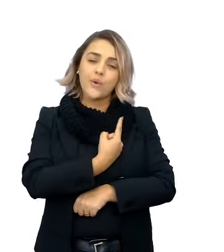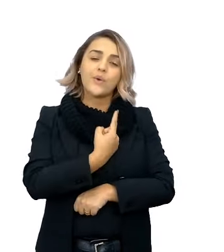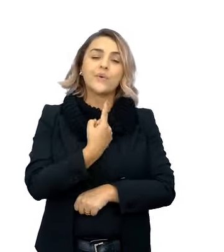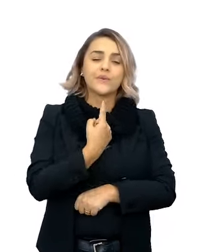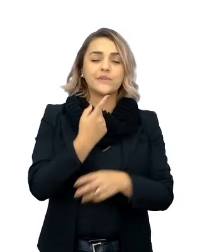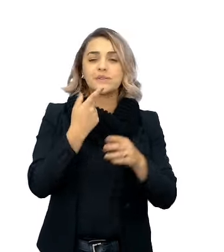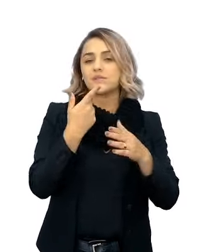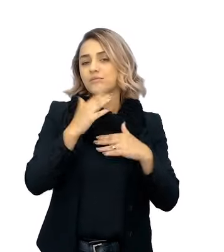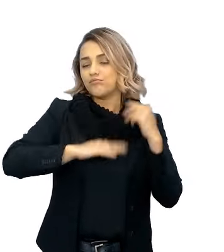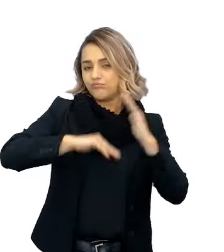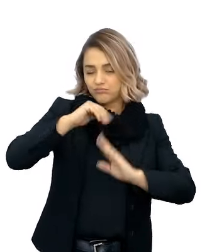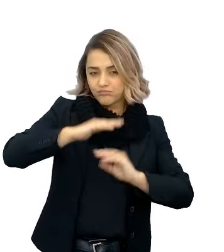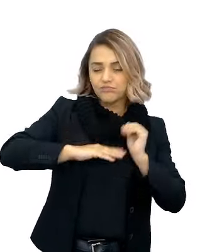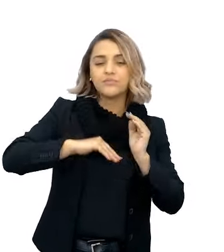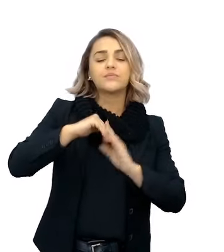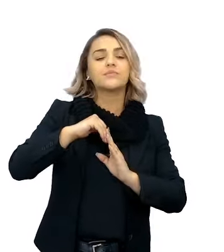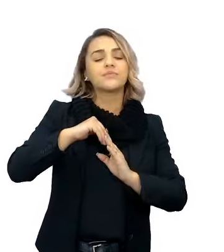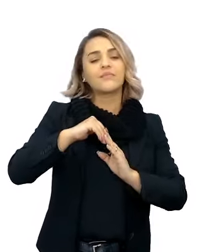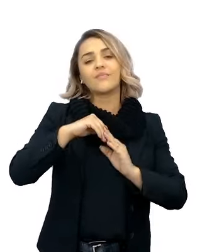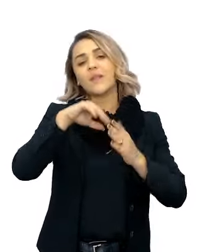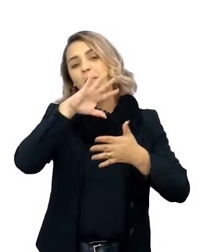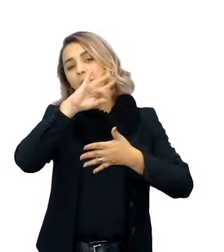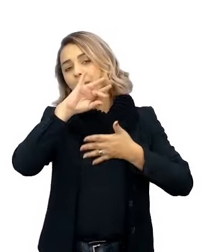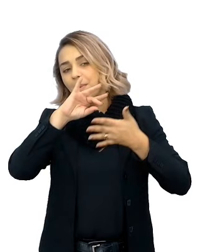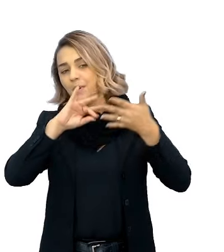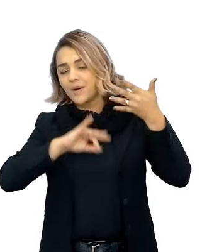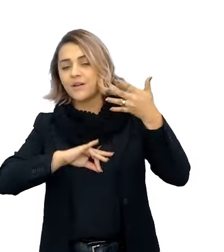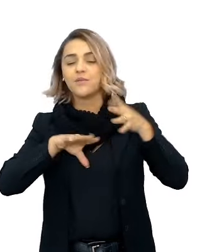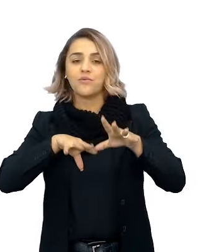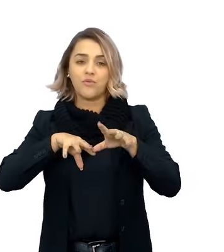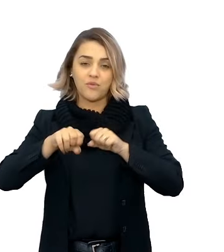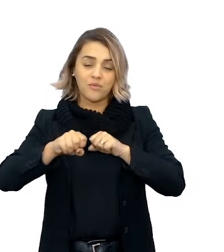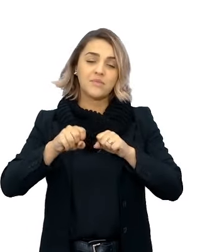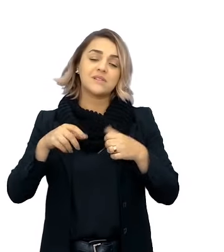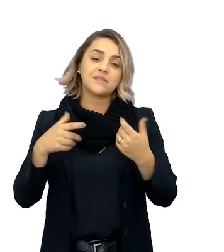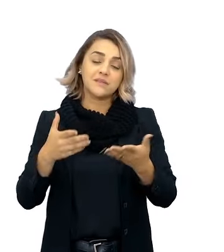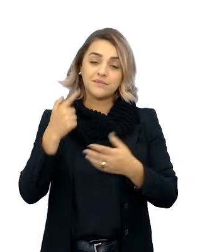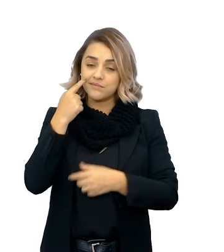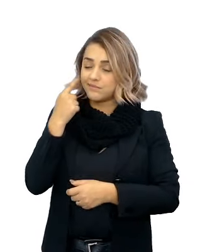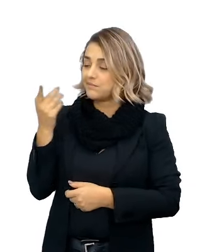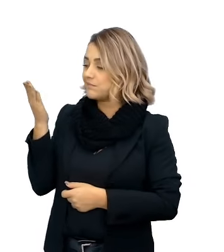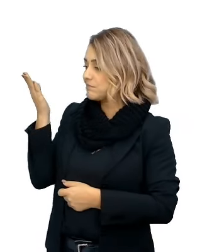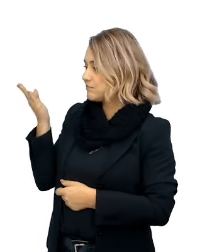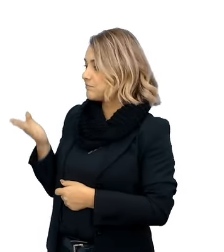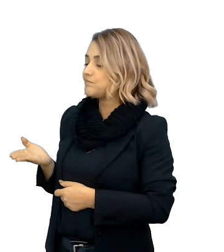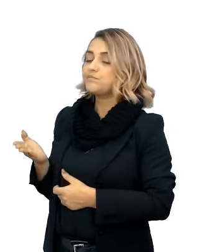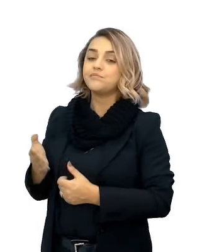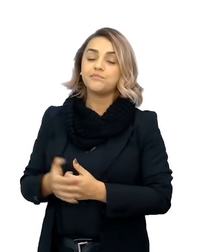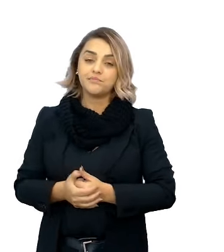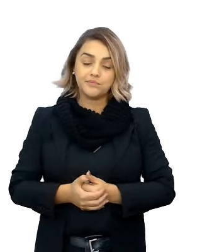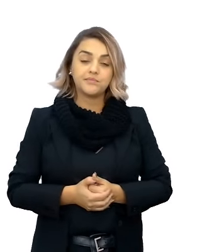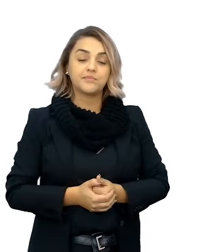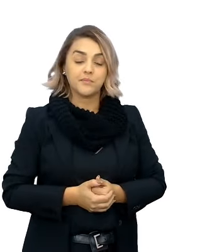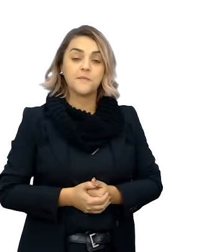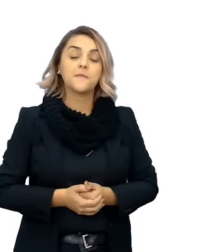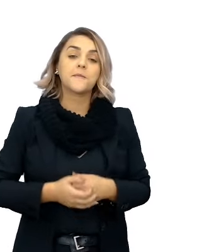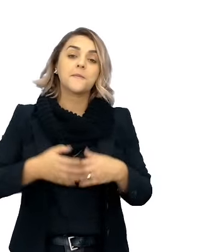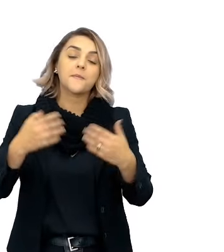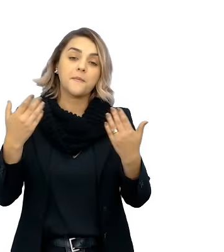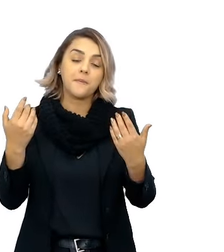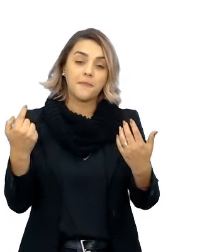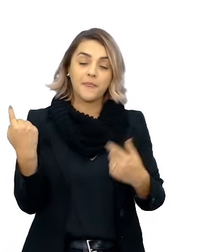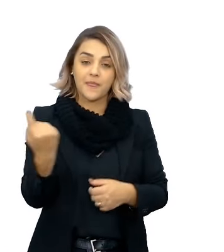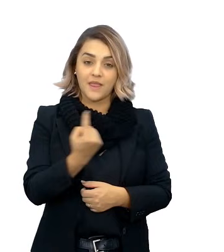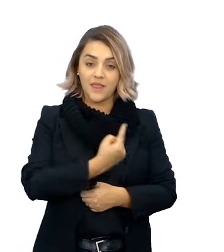né, em cada formação. Então, aqui vocês têm. Quando a gente fala em trabalhar em cada formação, nós já apresentamos